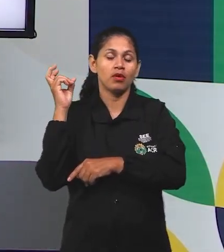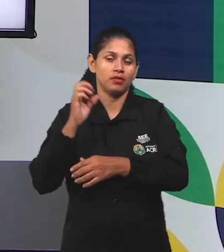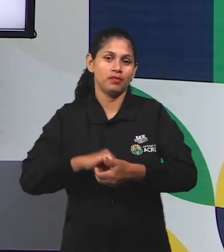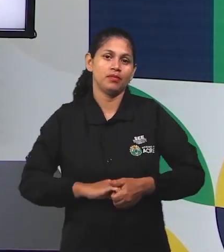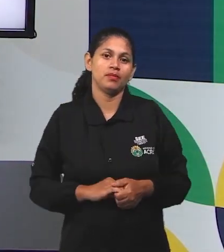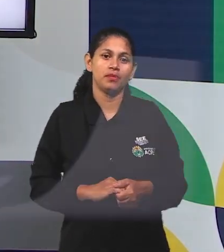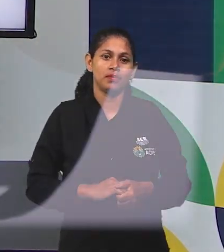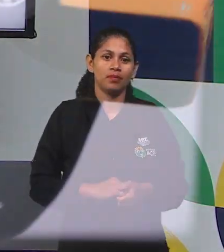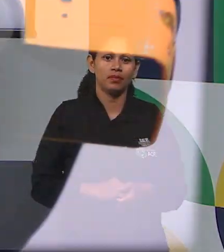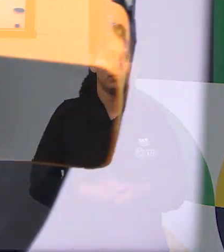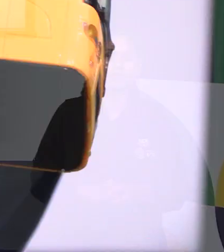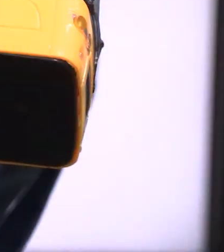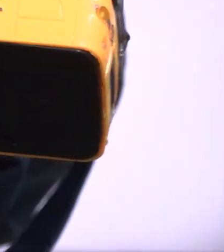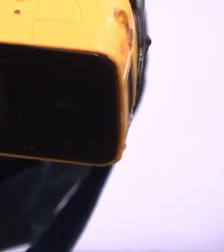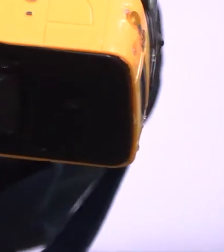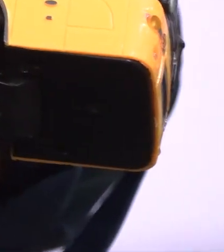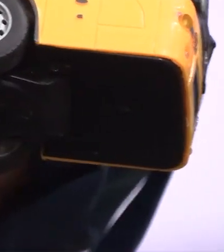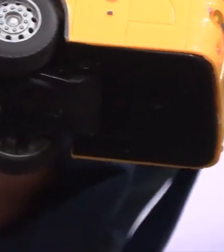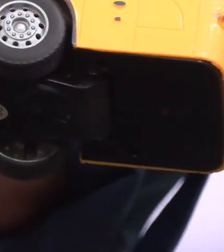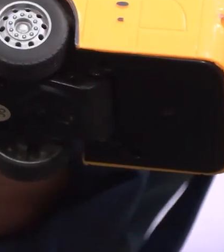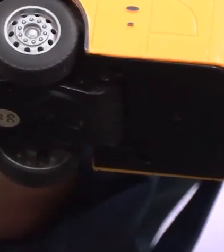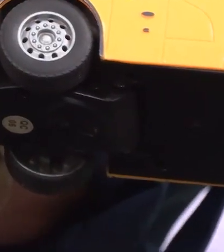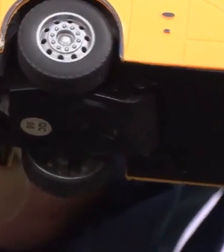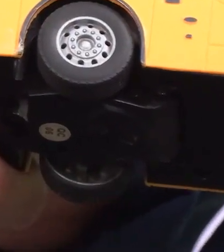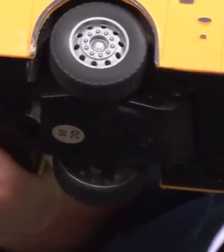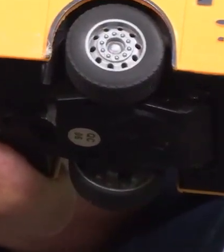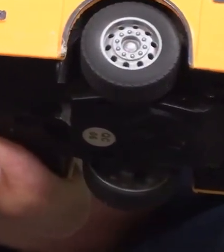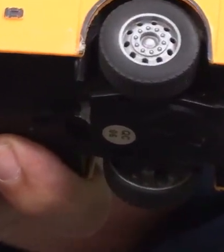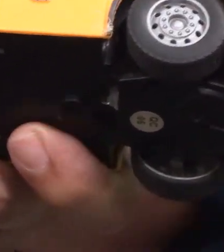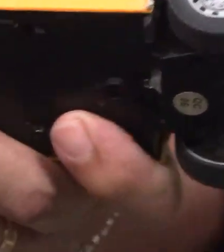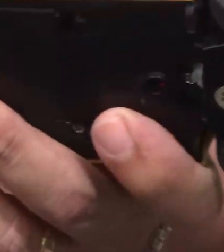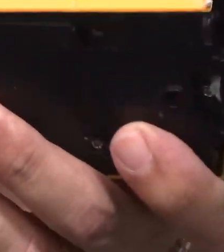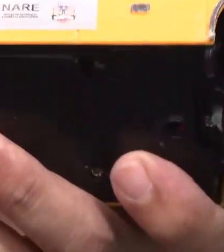dele. Eu vou acelerar agora, olha só.